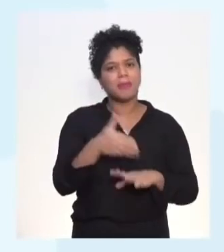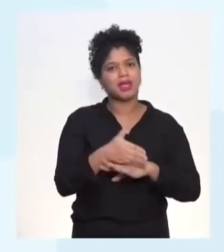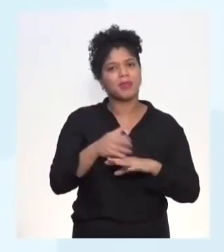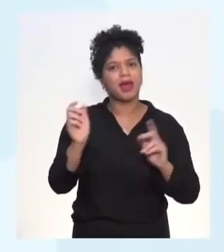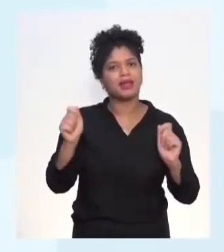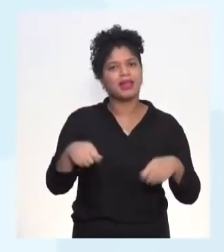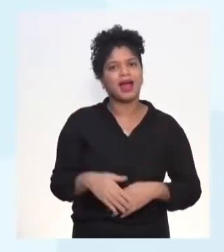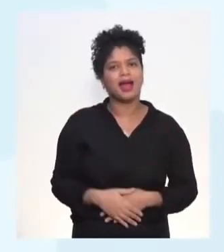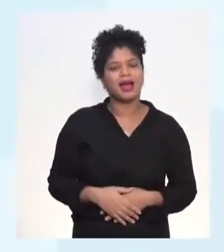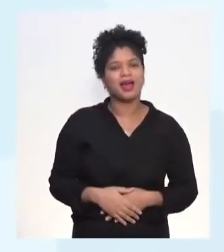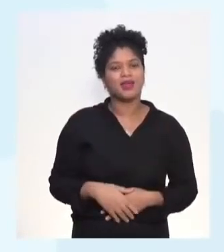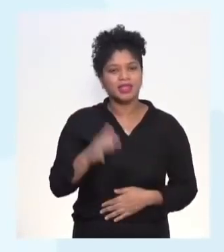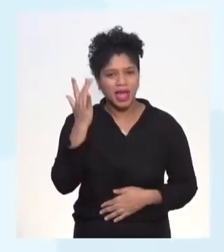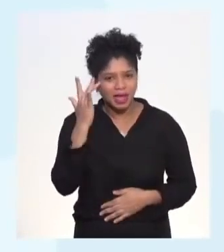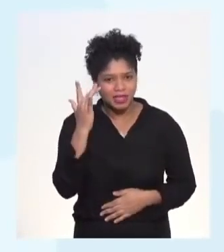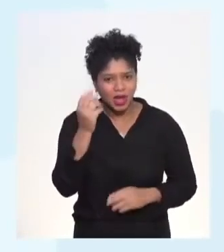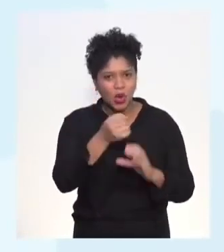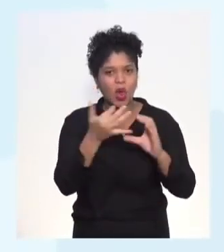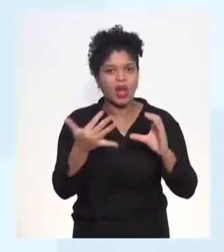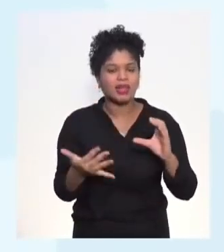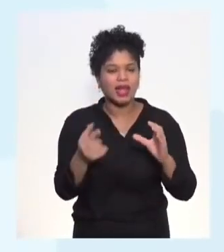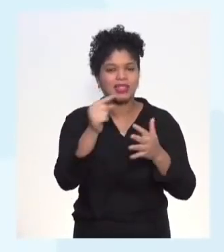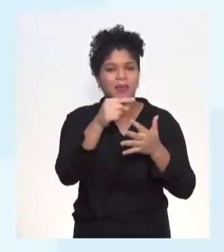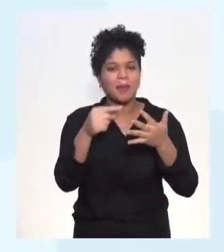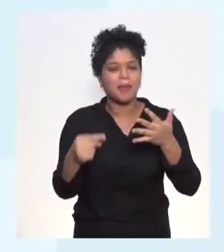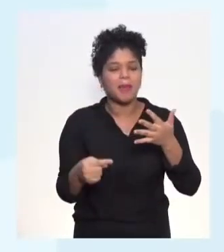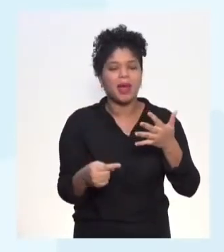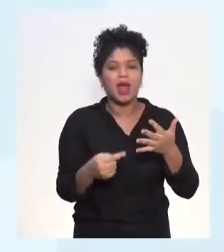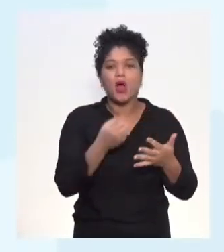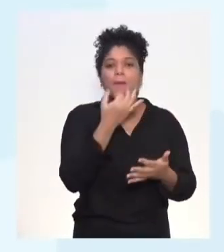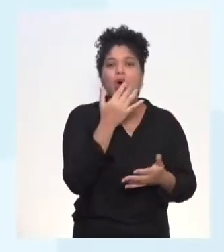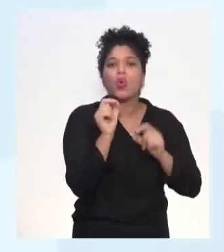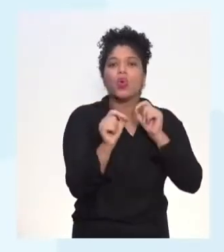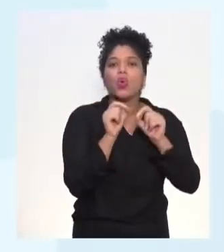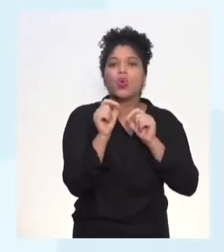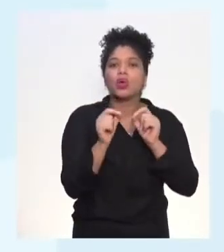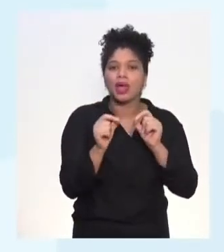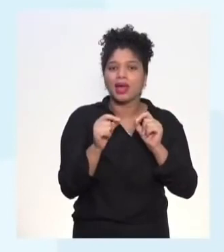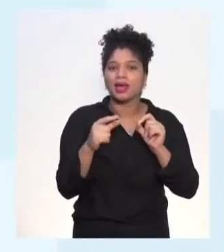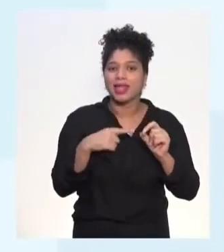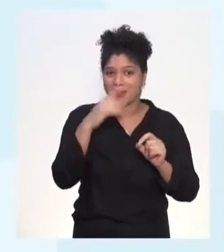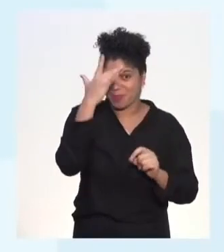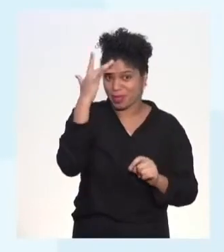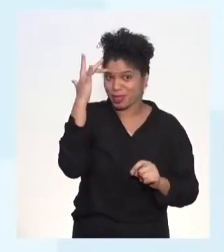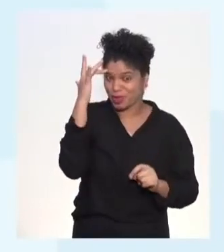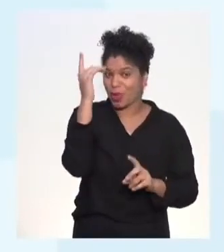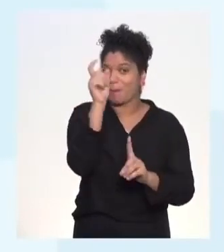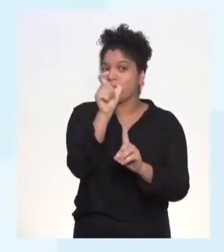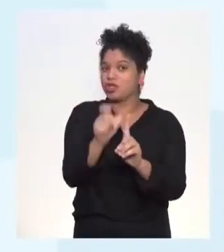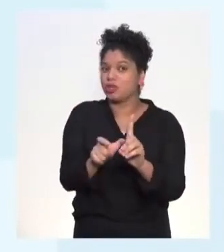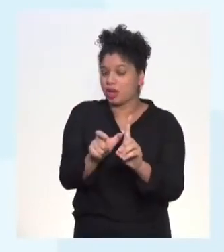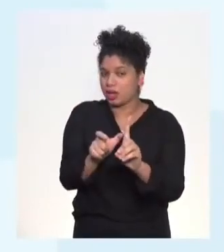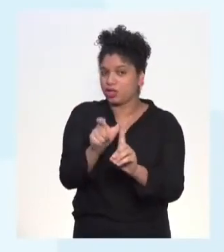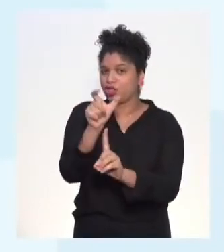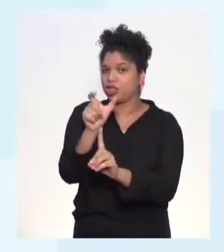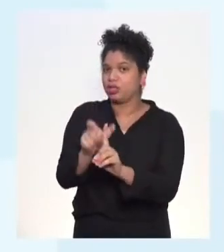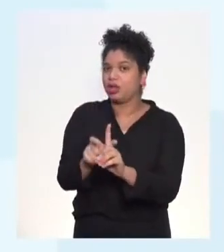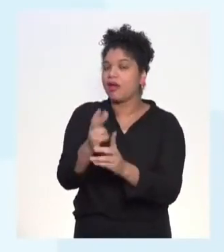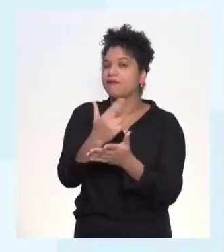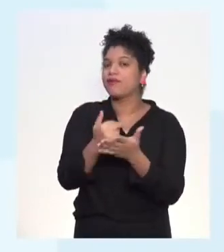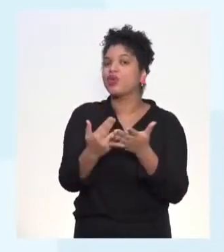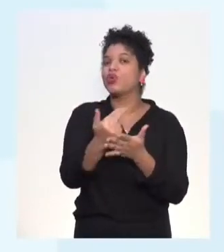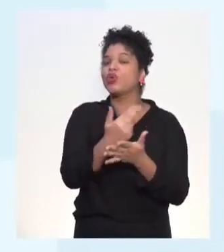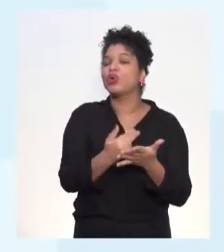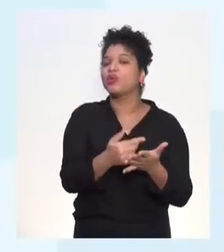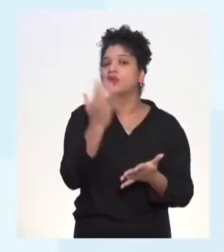conosco. Quais as qualidades dessa pessoa na tela? Temos dessa aí, pessoa olha que só, está na tela? temos um personagem aí, temos uma figura, né? E quais seriam